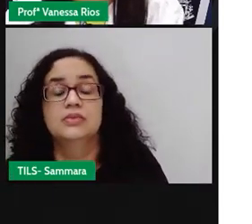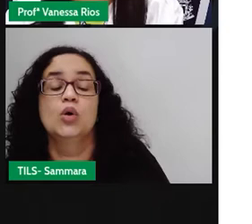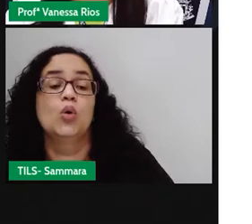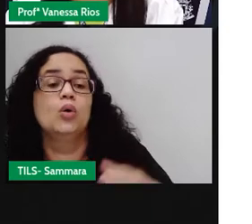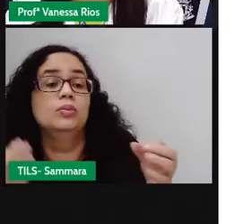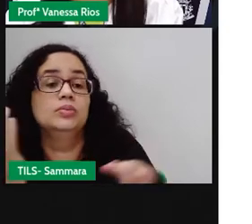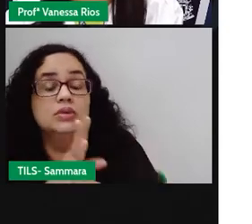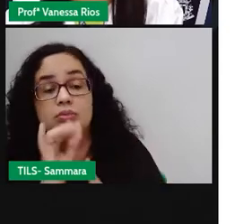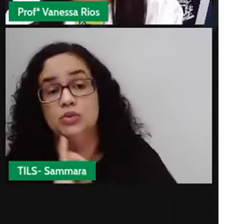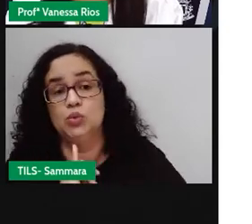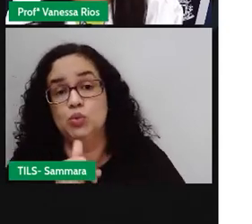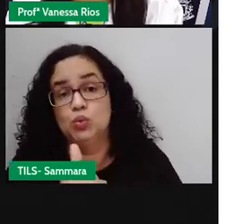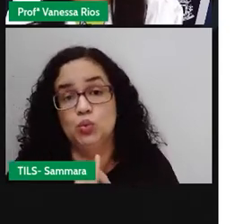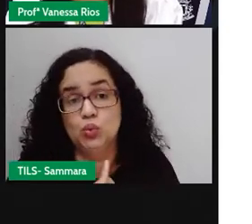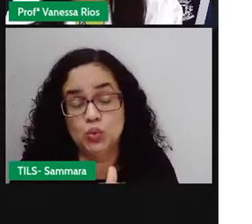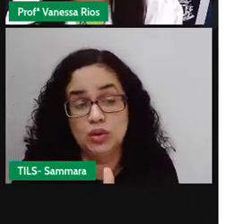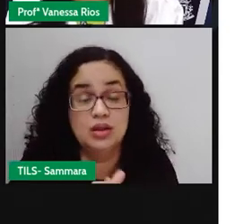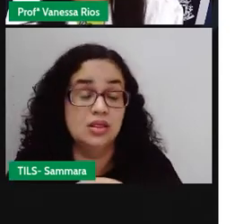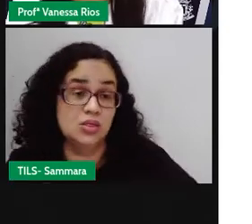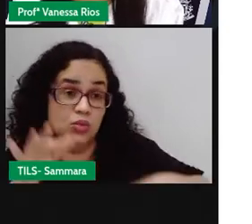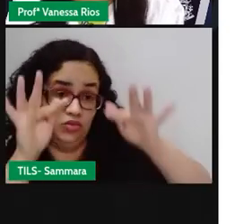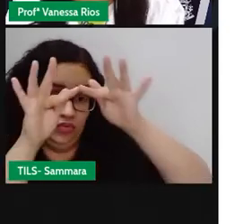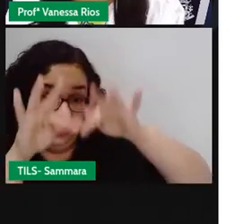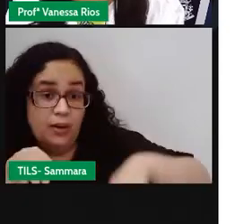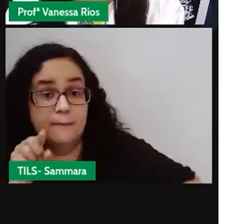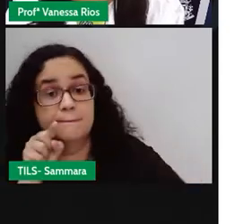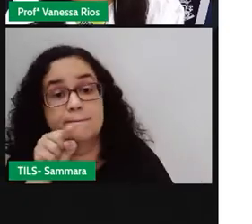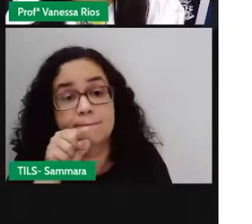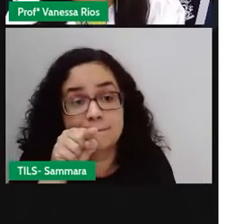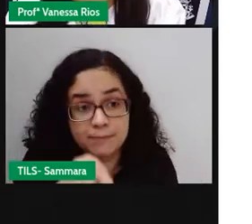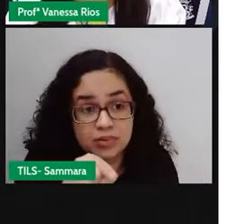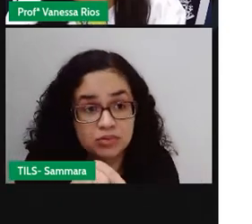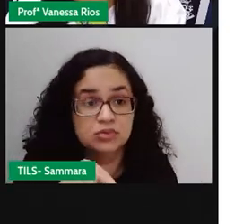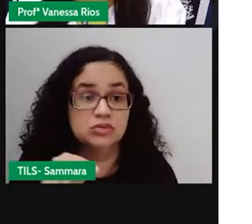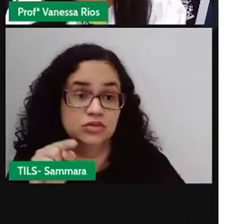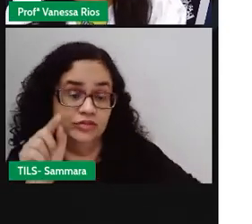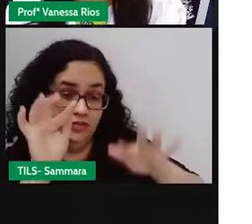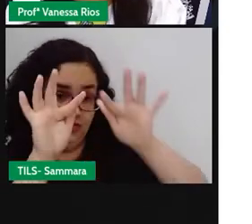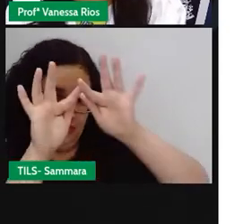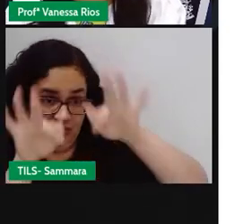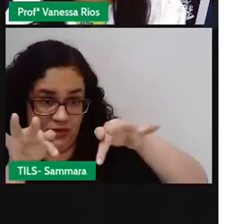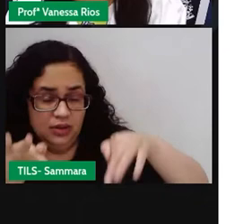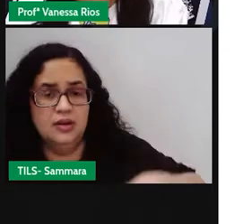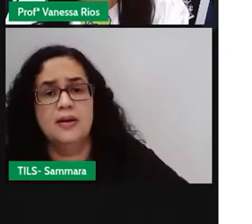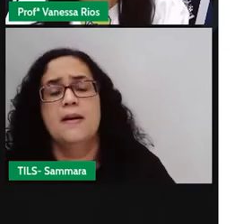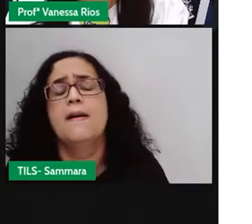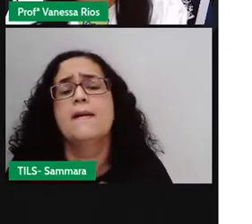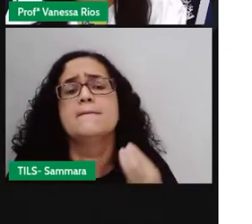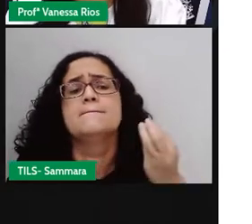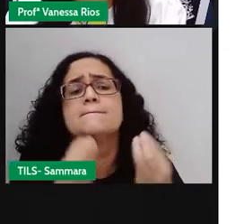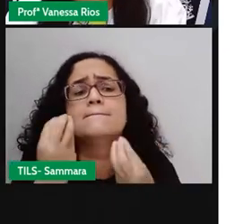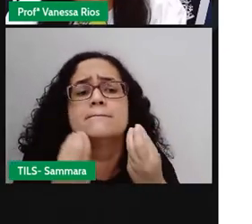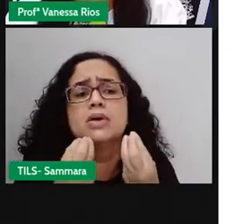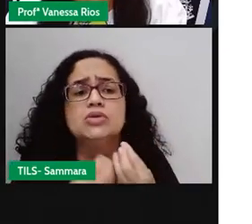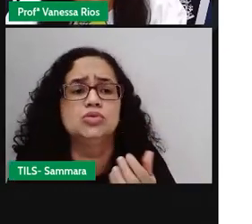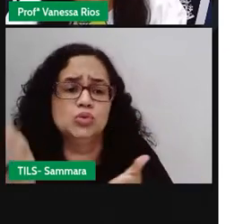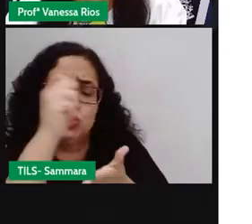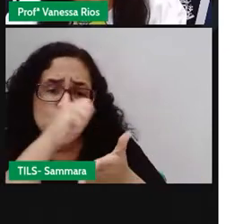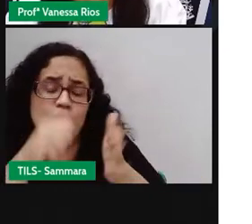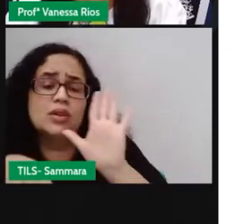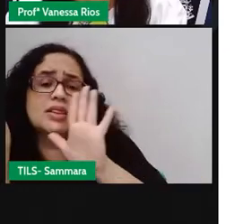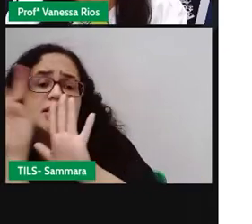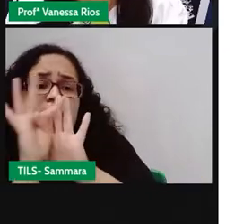termina o conto. E aí, lá no final, nosso ponto final. Mas quando a gente parte para a produção